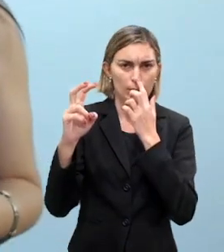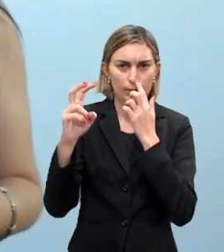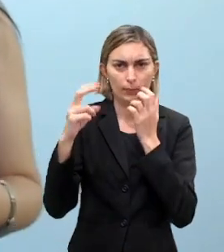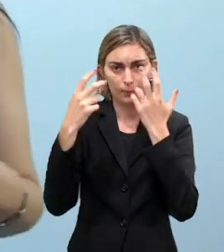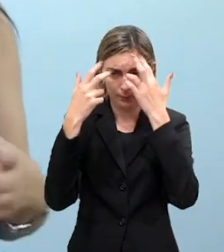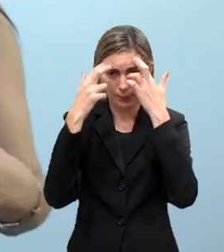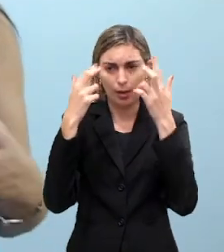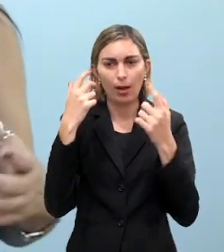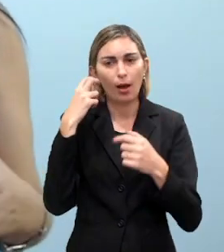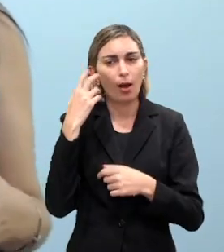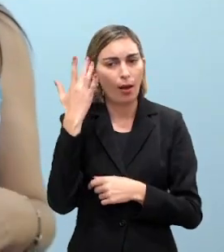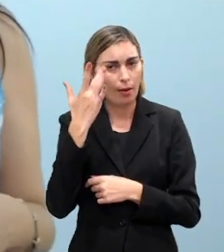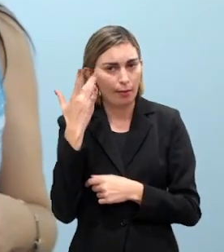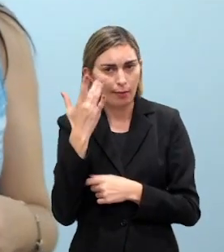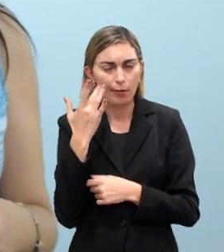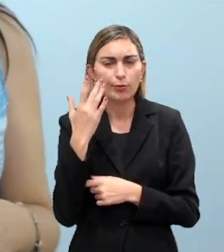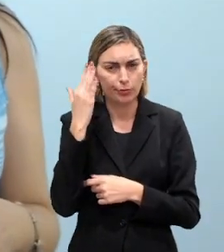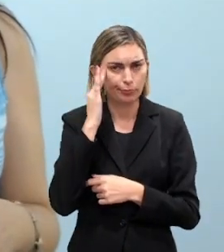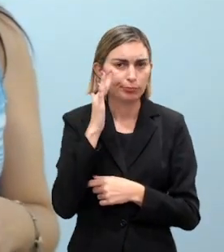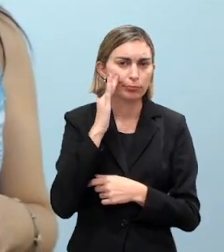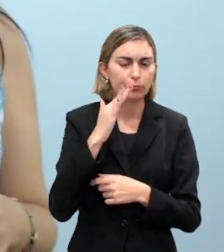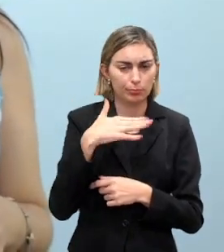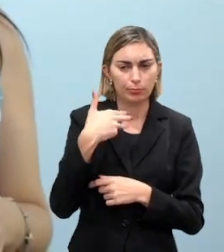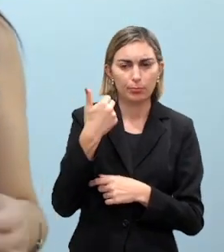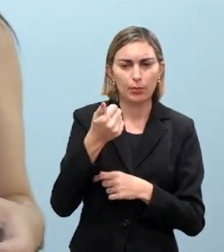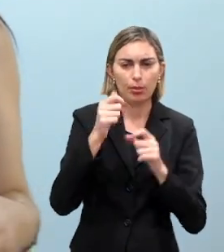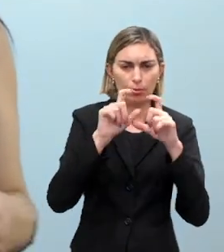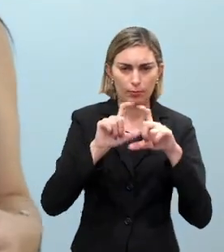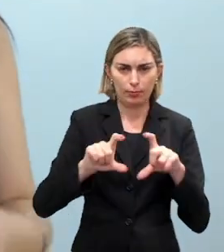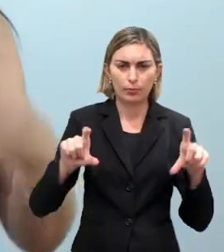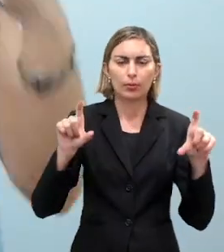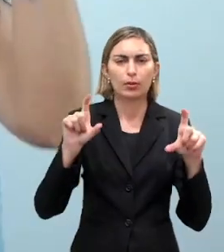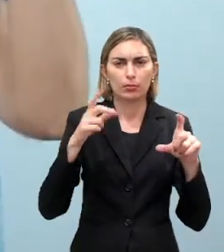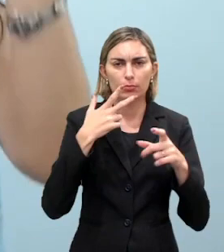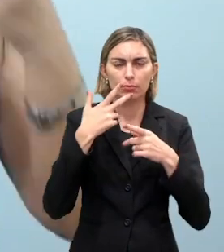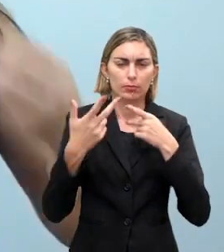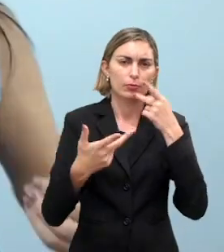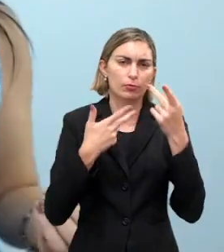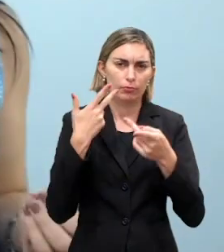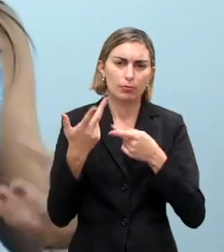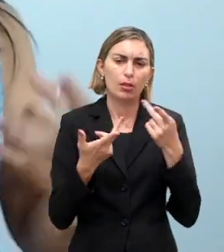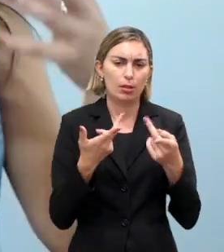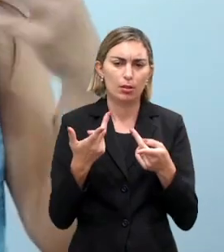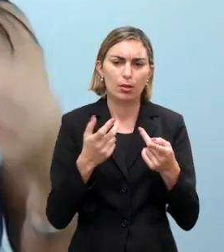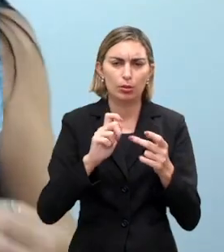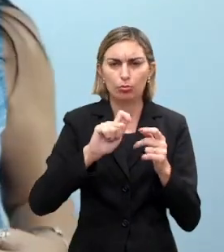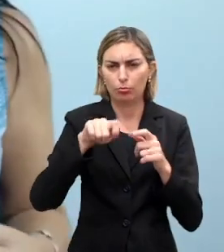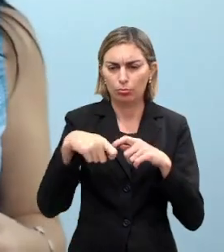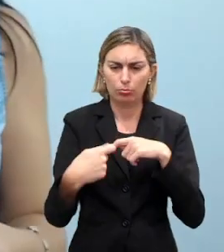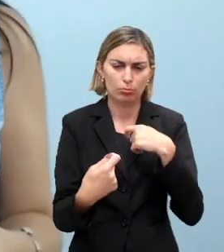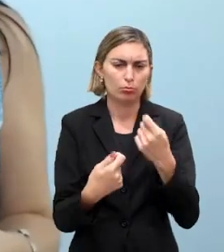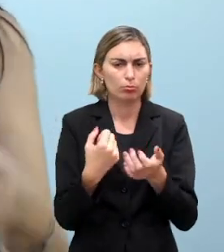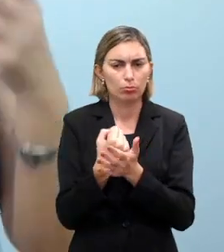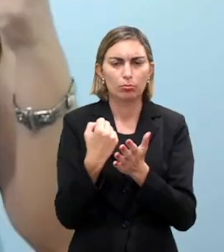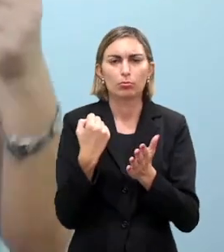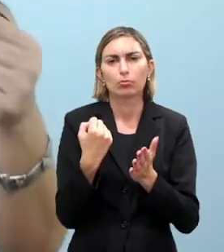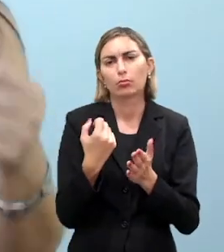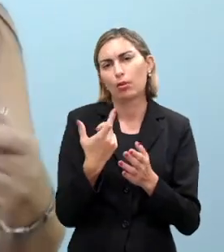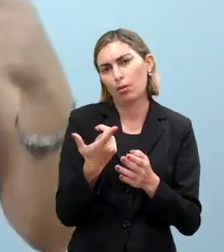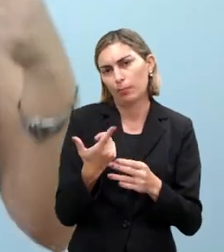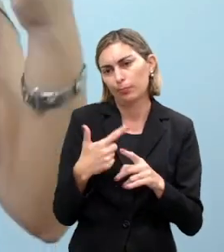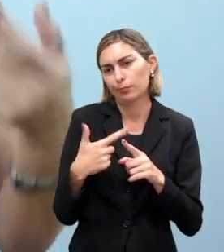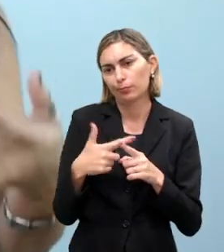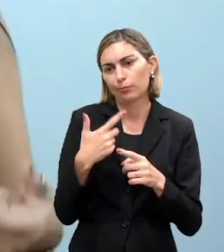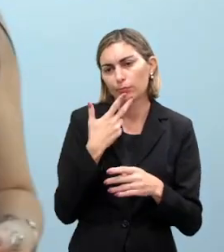eu acho que para entender um pouco mais essa frase, né, que está falando do signo essencialmente, né, porque eu estou falando aí